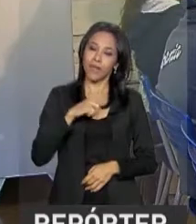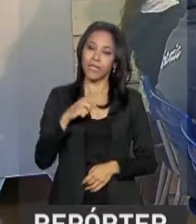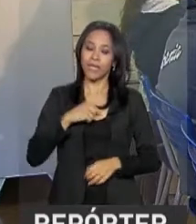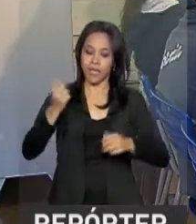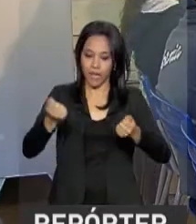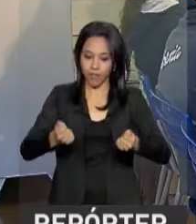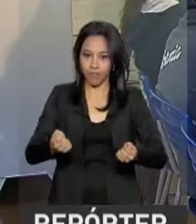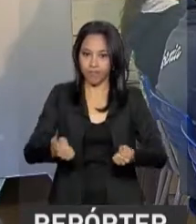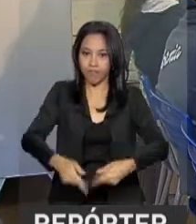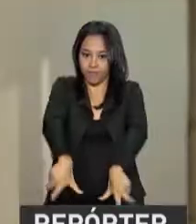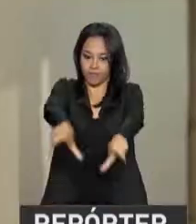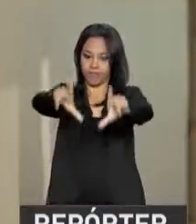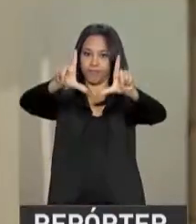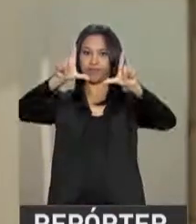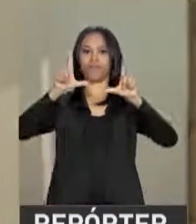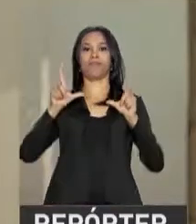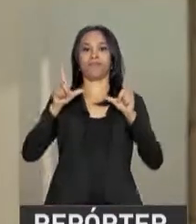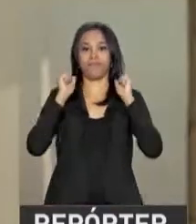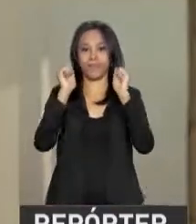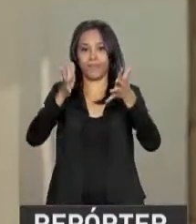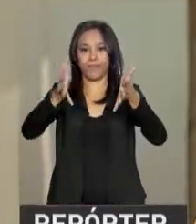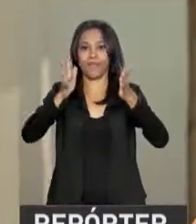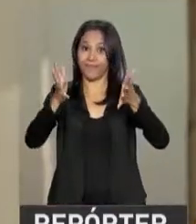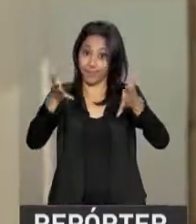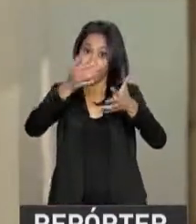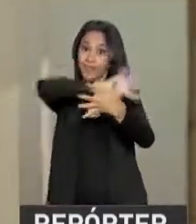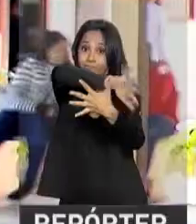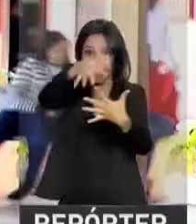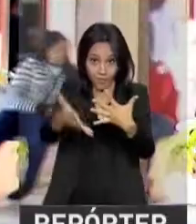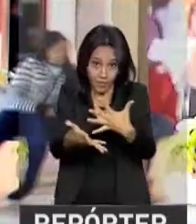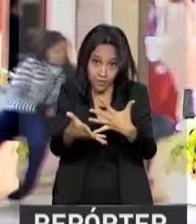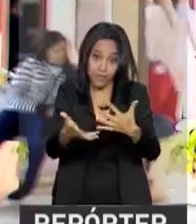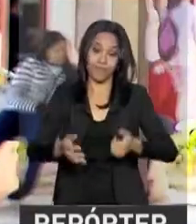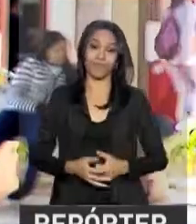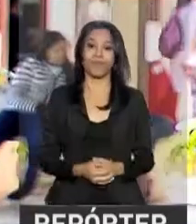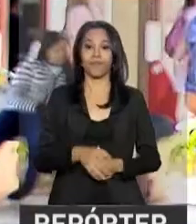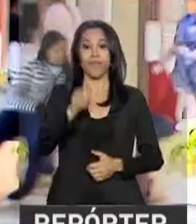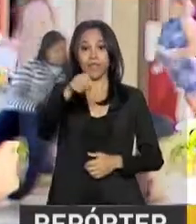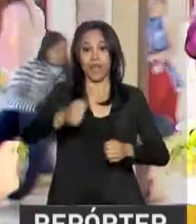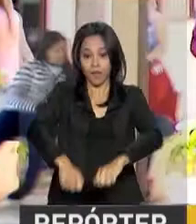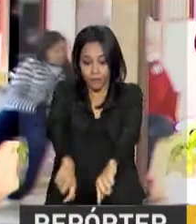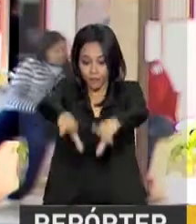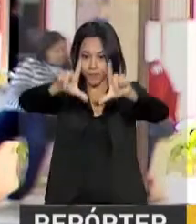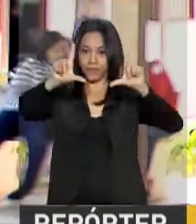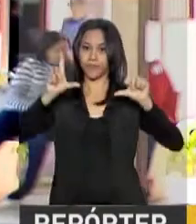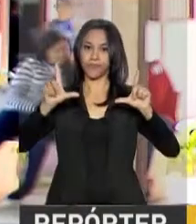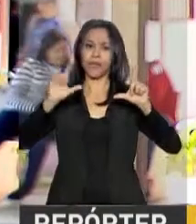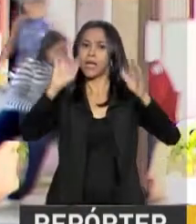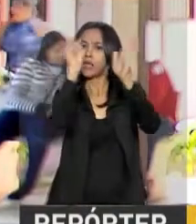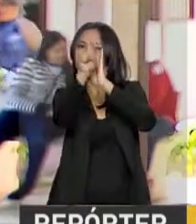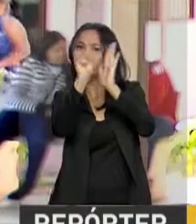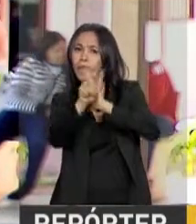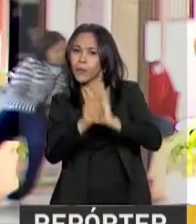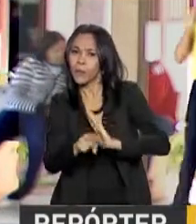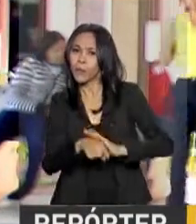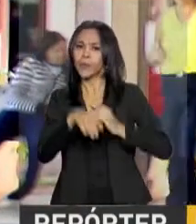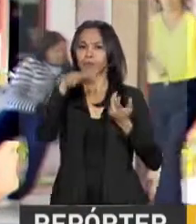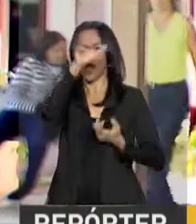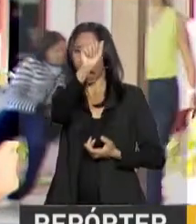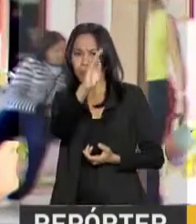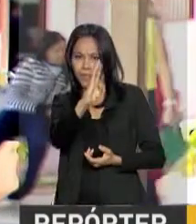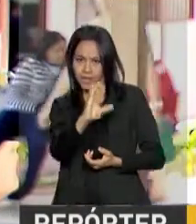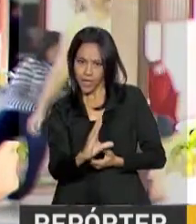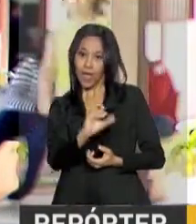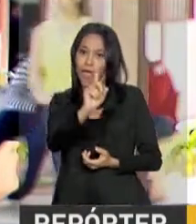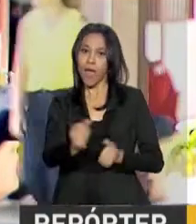videoprova traduzida em língua brasileira de sinais, Libras. Na videoprova, as questões e opções de resposta são